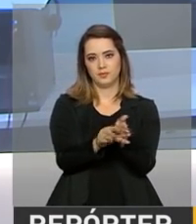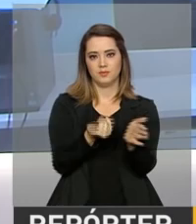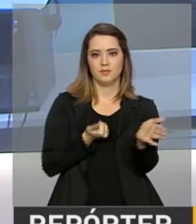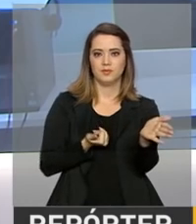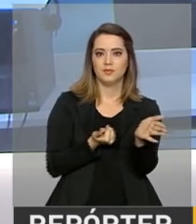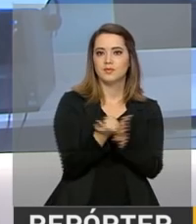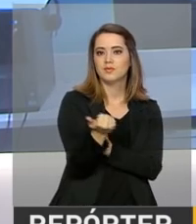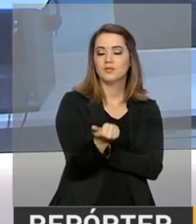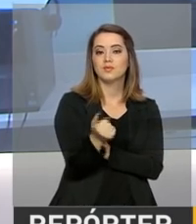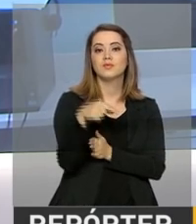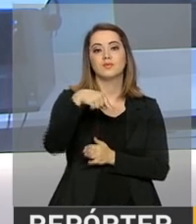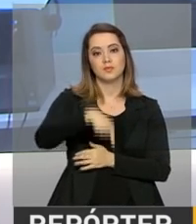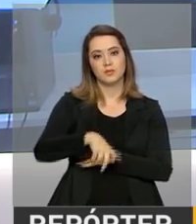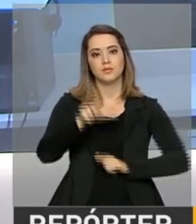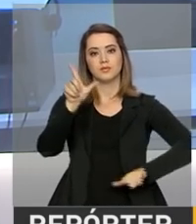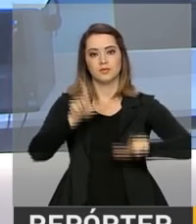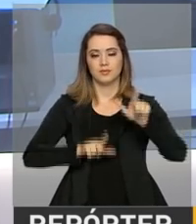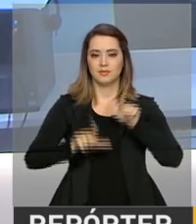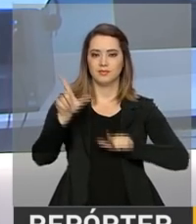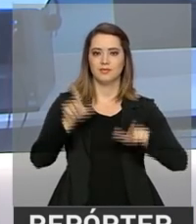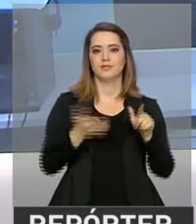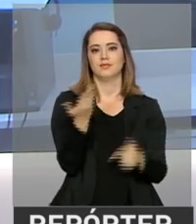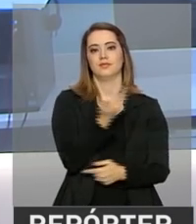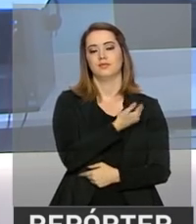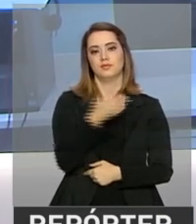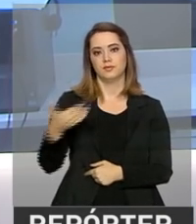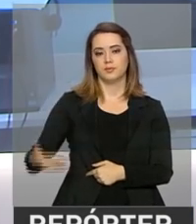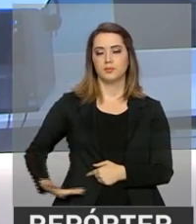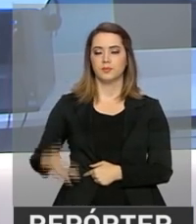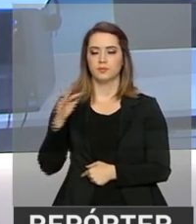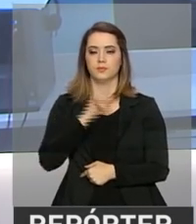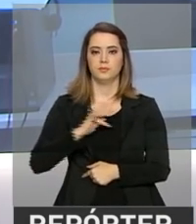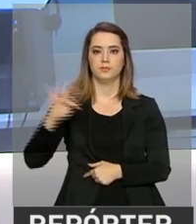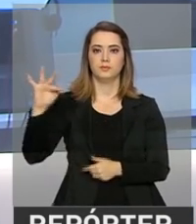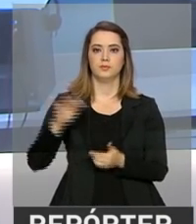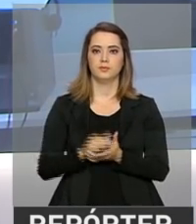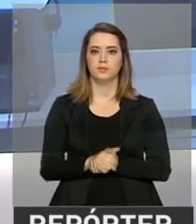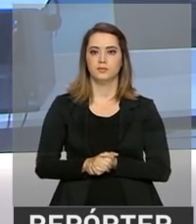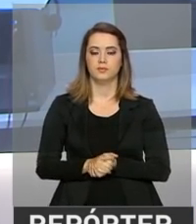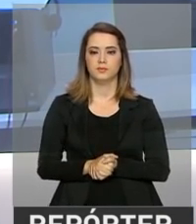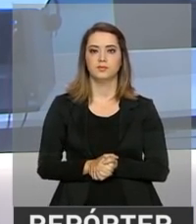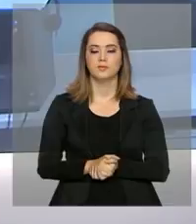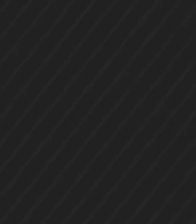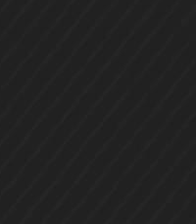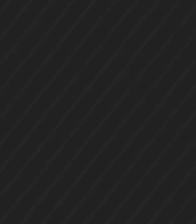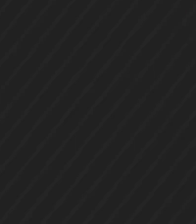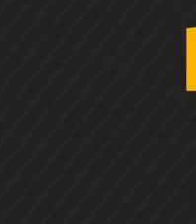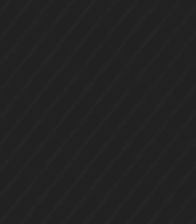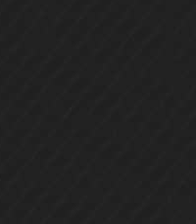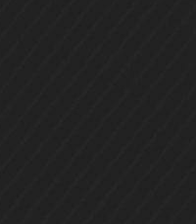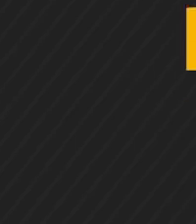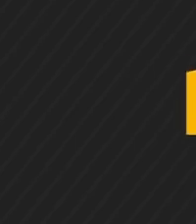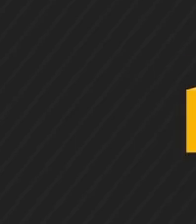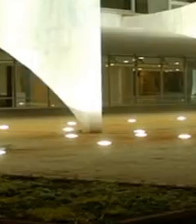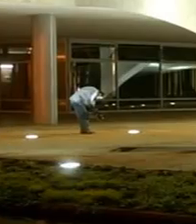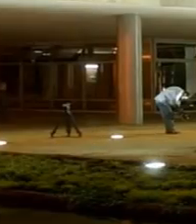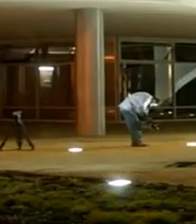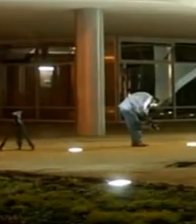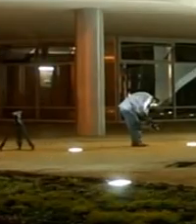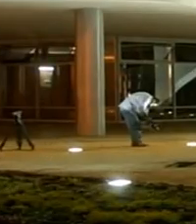redes sociais e você continue com a gente aqui na NBR, a TV do Governo Federal.